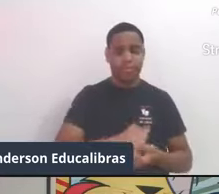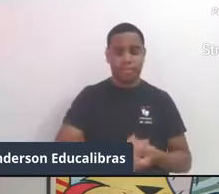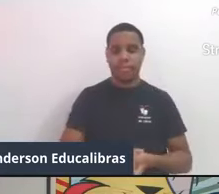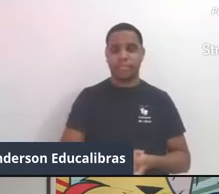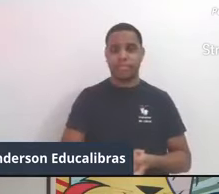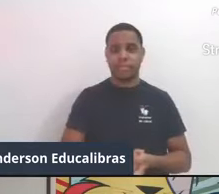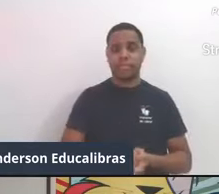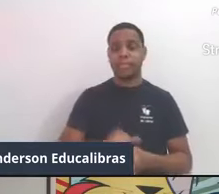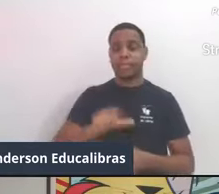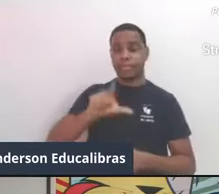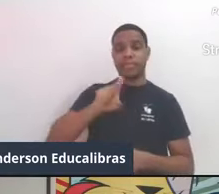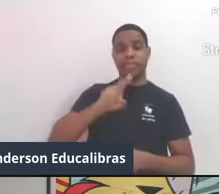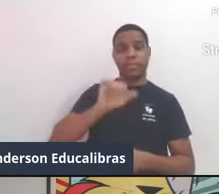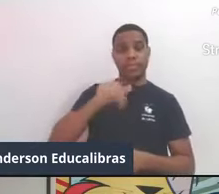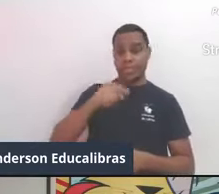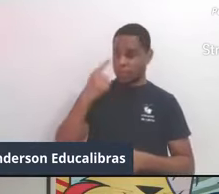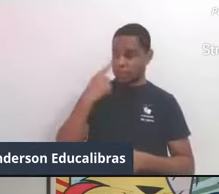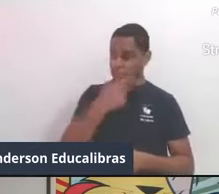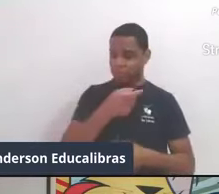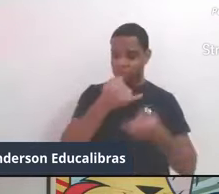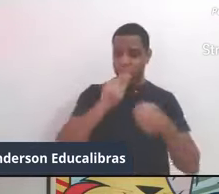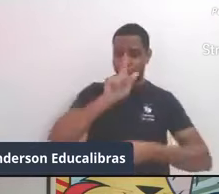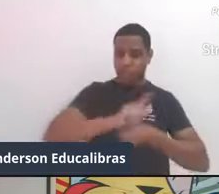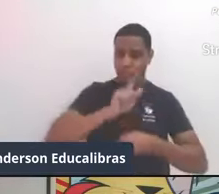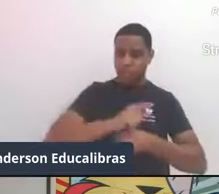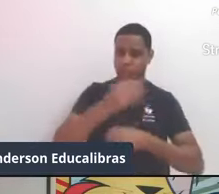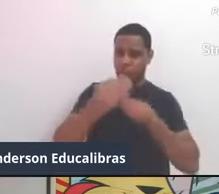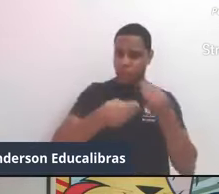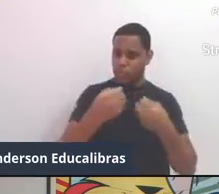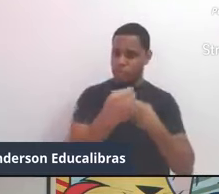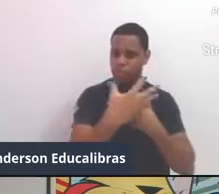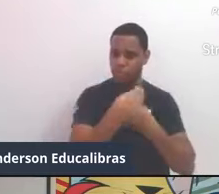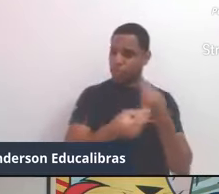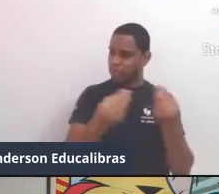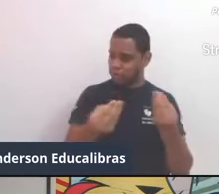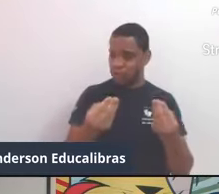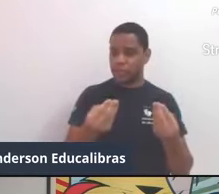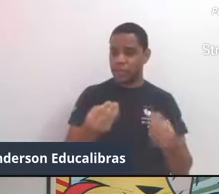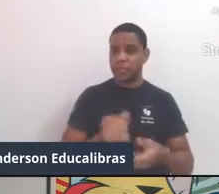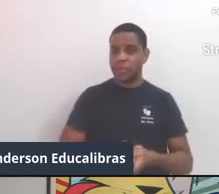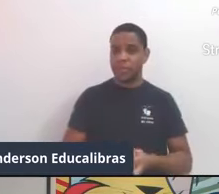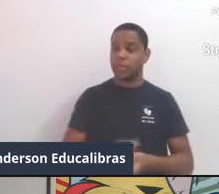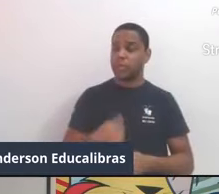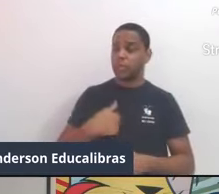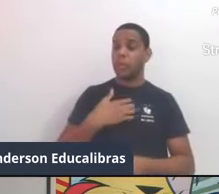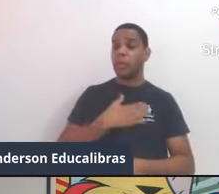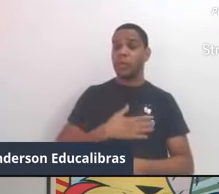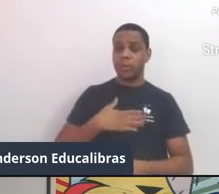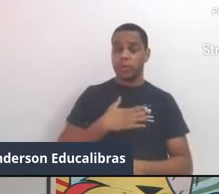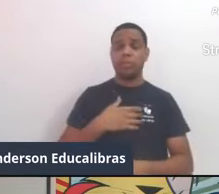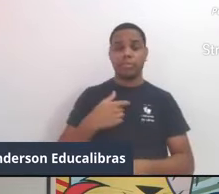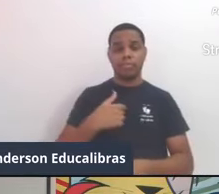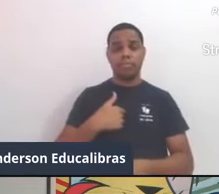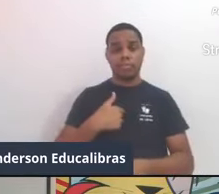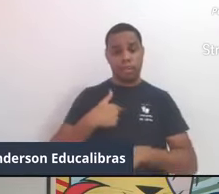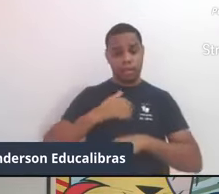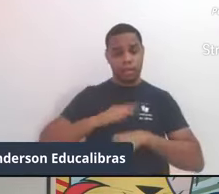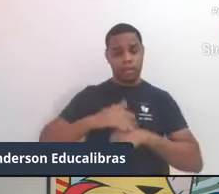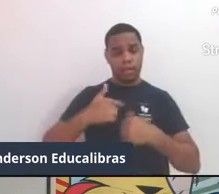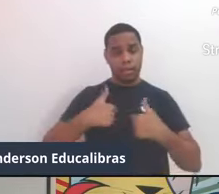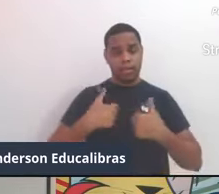Luciana, uma aula de gestão, de visão. No sinal, eu gostaria de me oferecer pessoalmente,